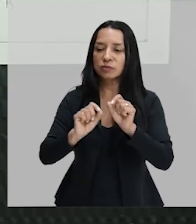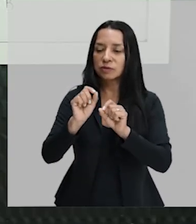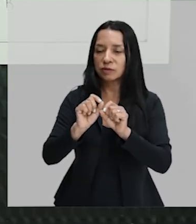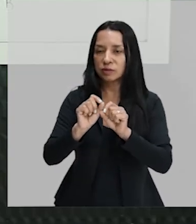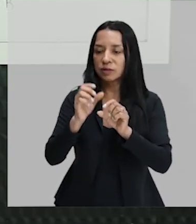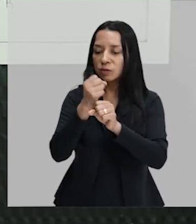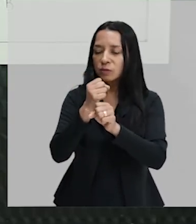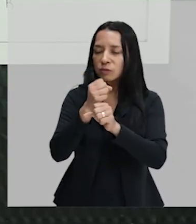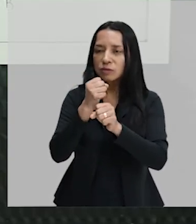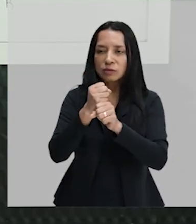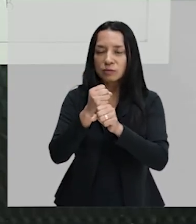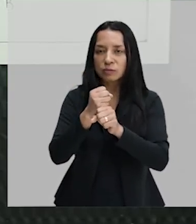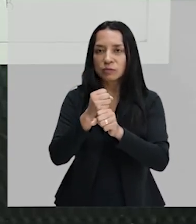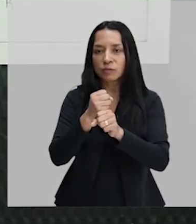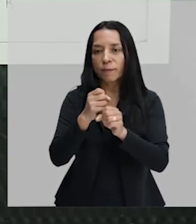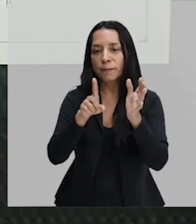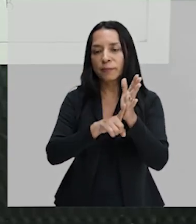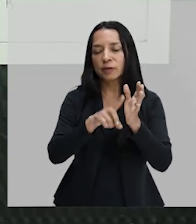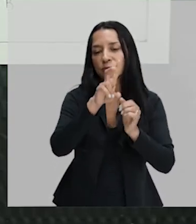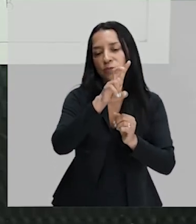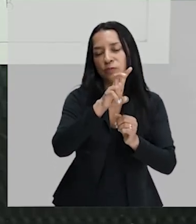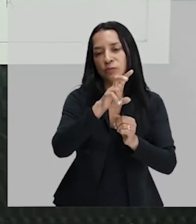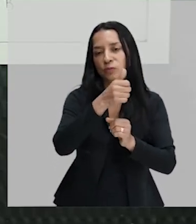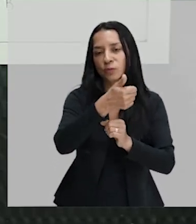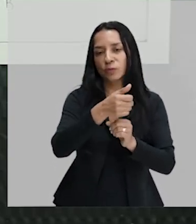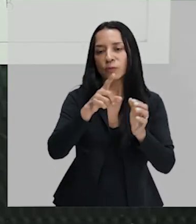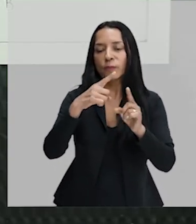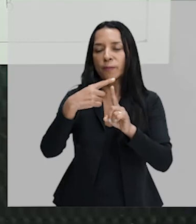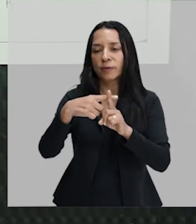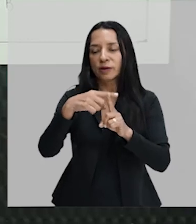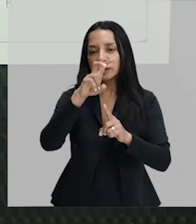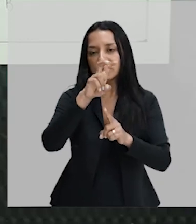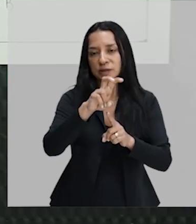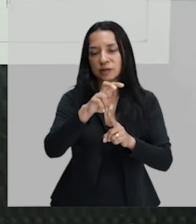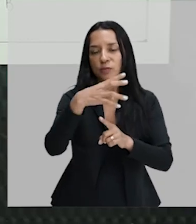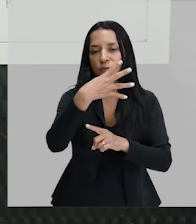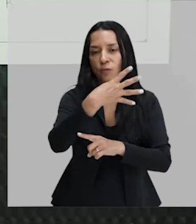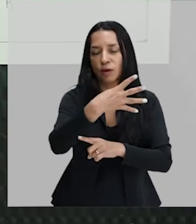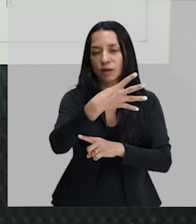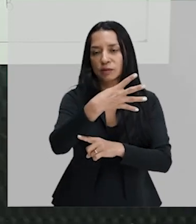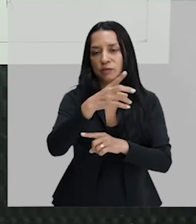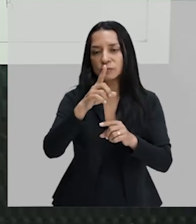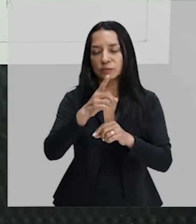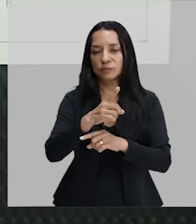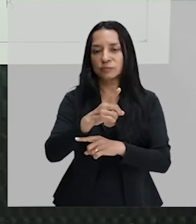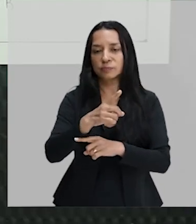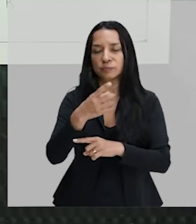Uma matriz A, formada por menos 3, menos 1, 3 e 9.